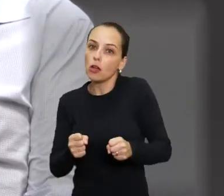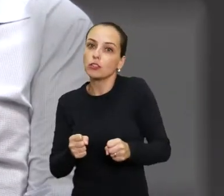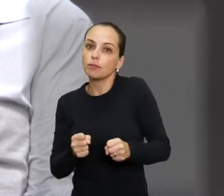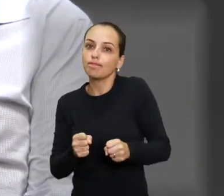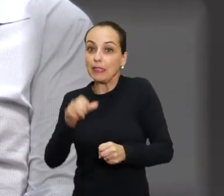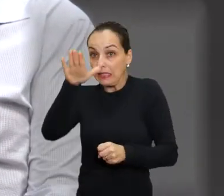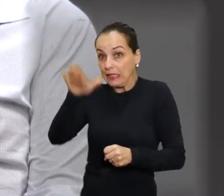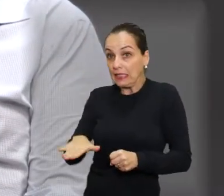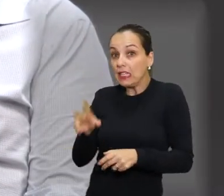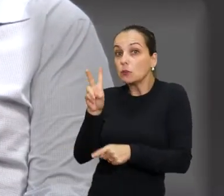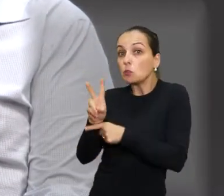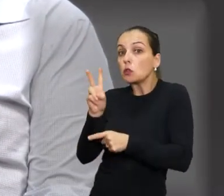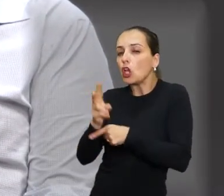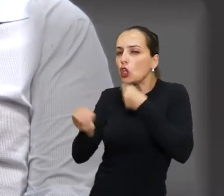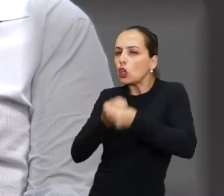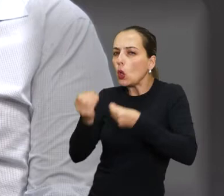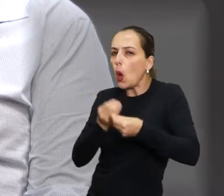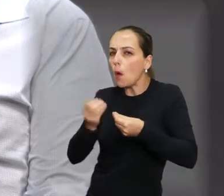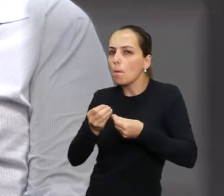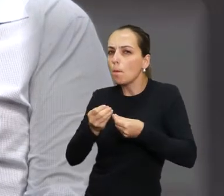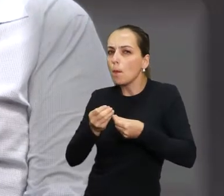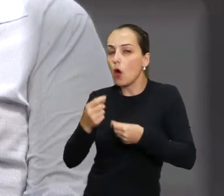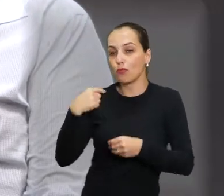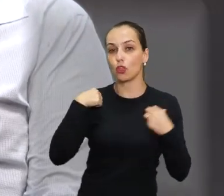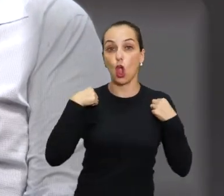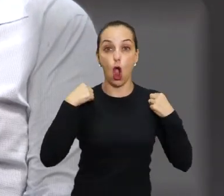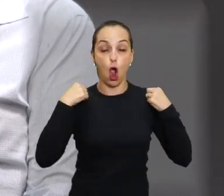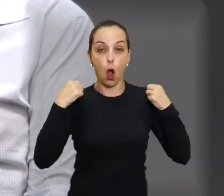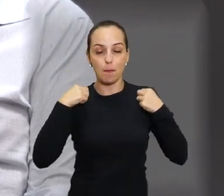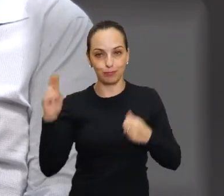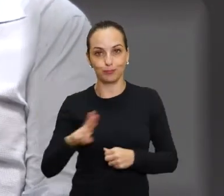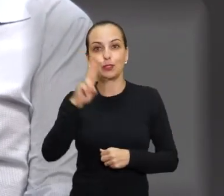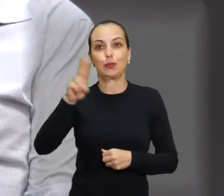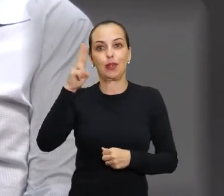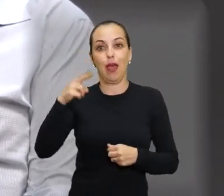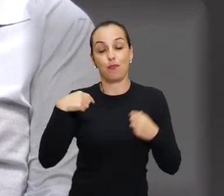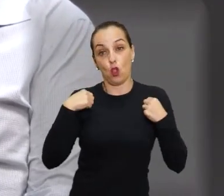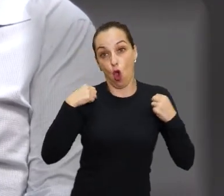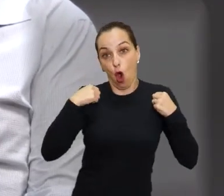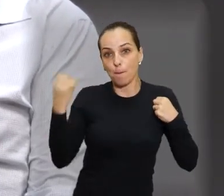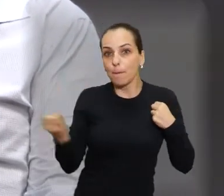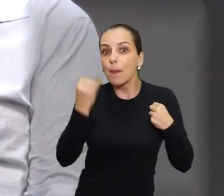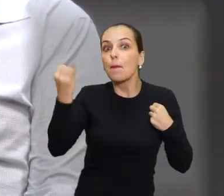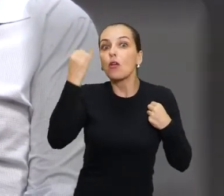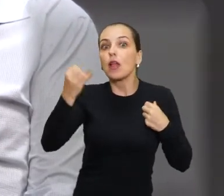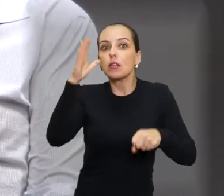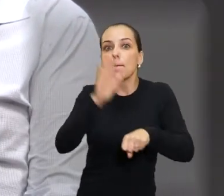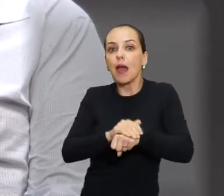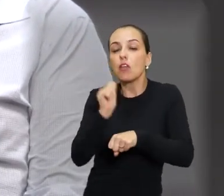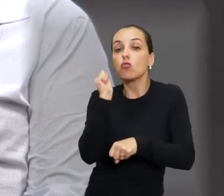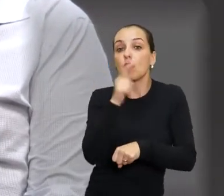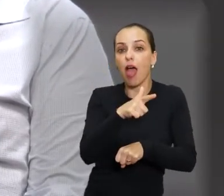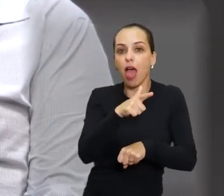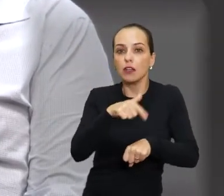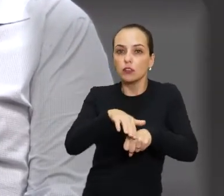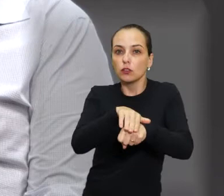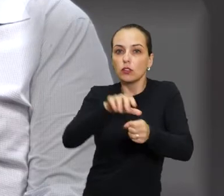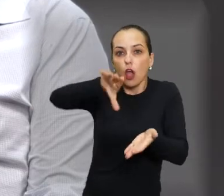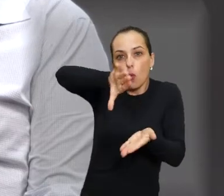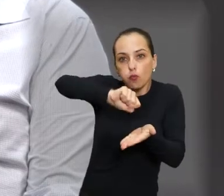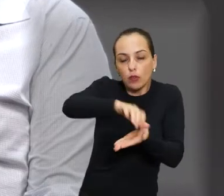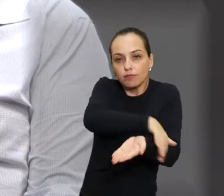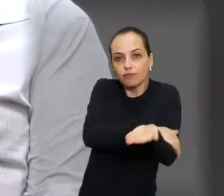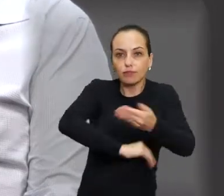gente protege criança? Roupa. A roupa é mais importante do que o chamado filtro solar. Hoje tem fábricas que se